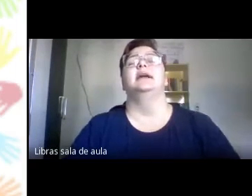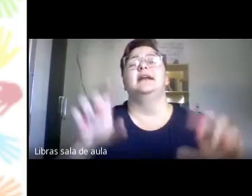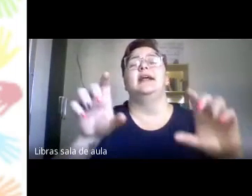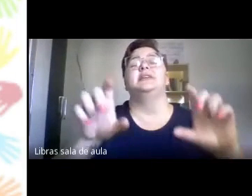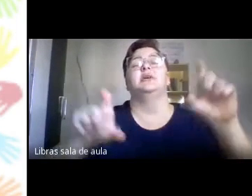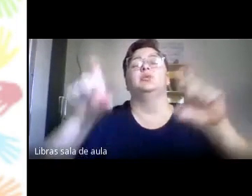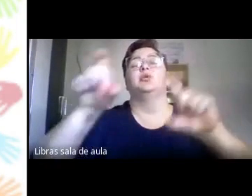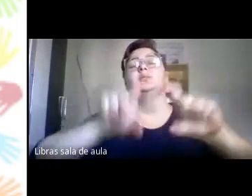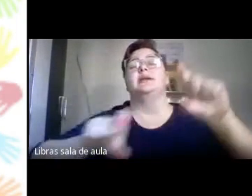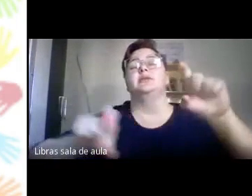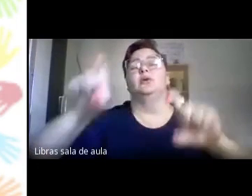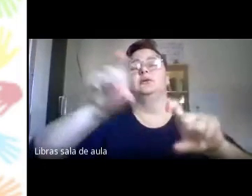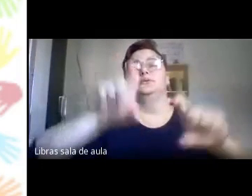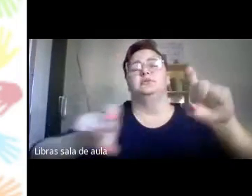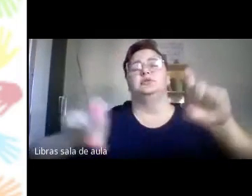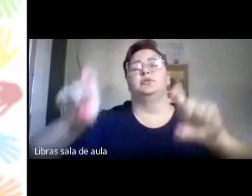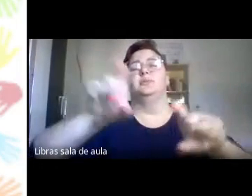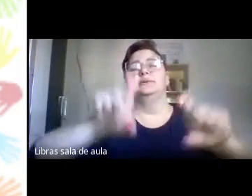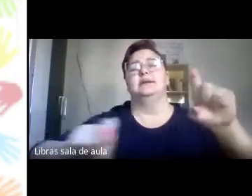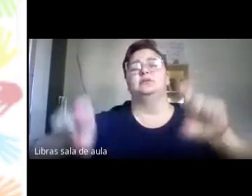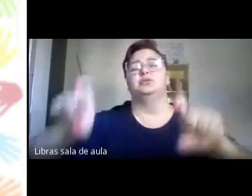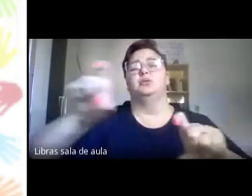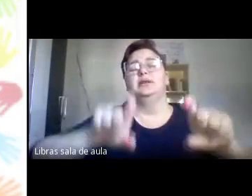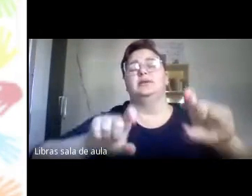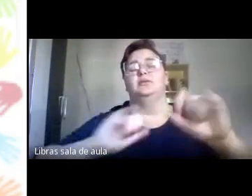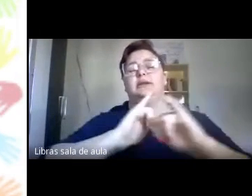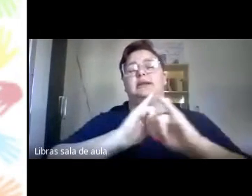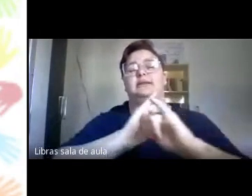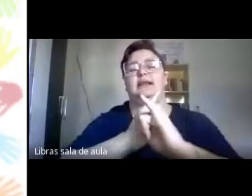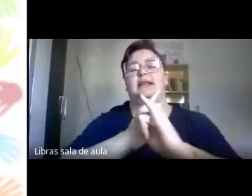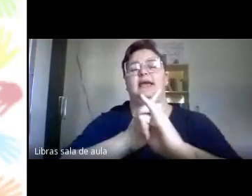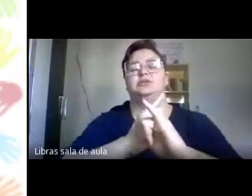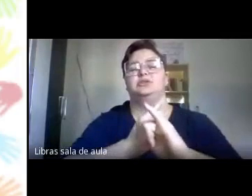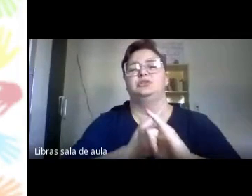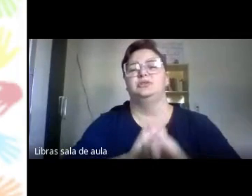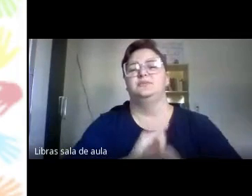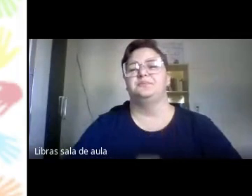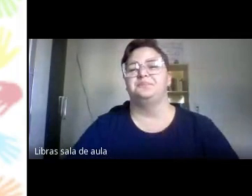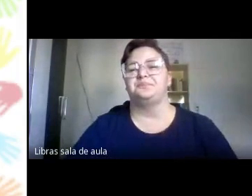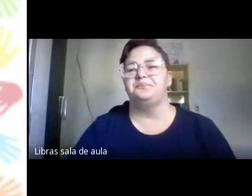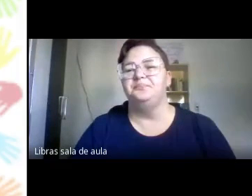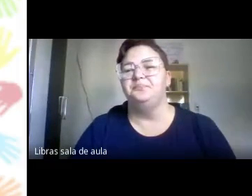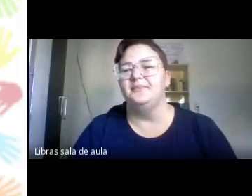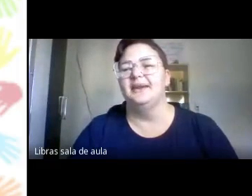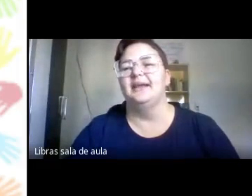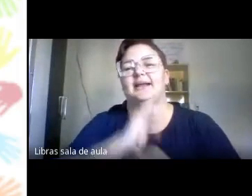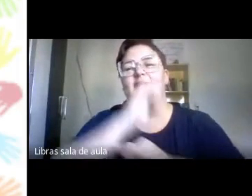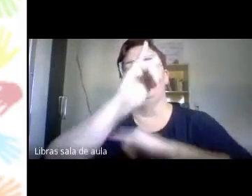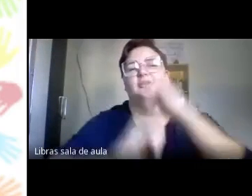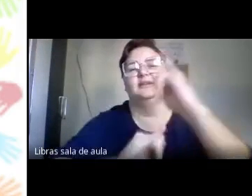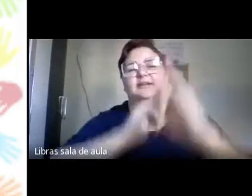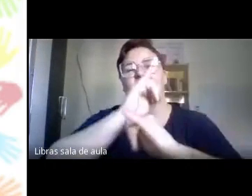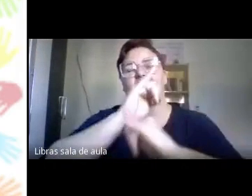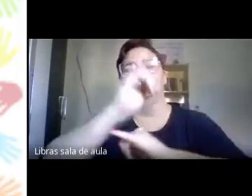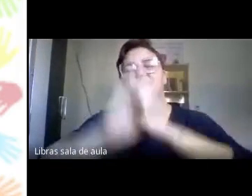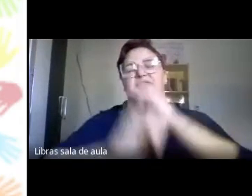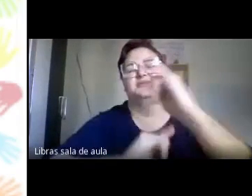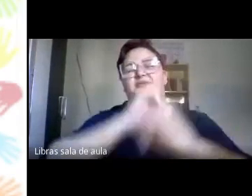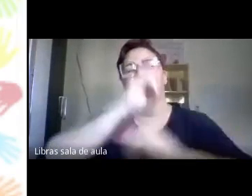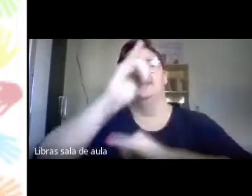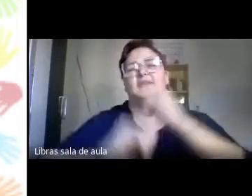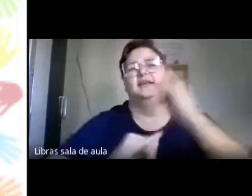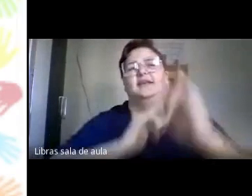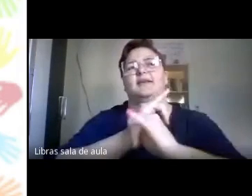Na internet não, no computador. Desculpa, sinal de computador. Internet. Aqui, ó,